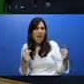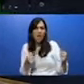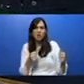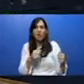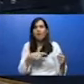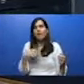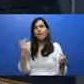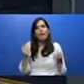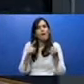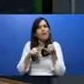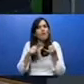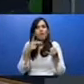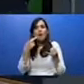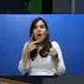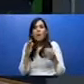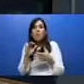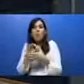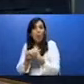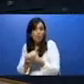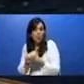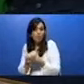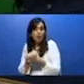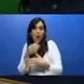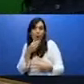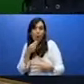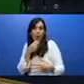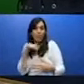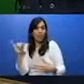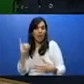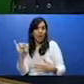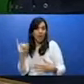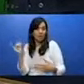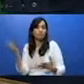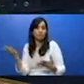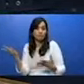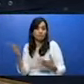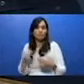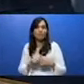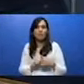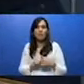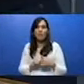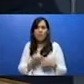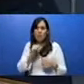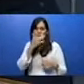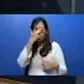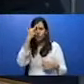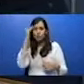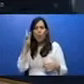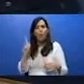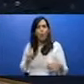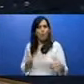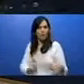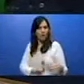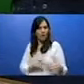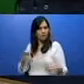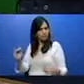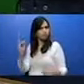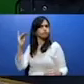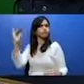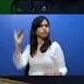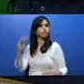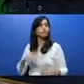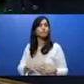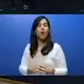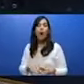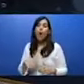Alguns falam que é a esposa, né, do Francesco, é uma figura muito importante da época. Outras